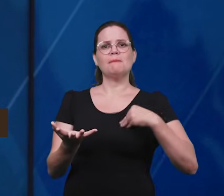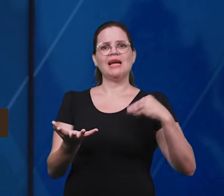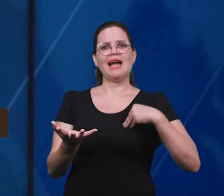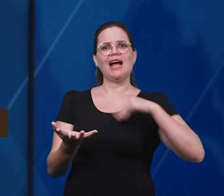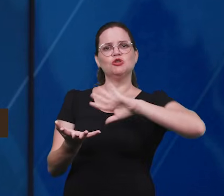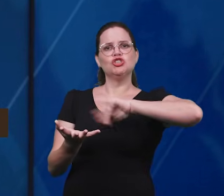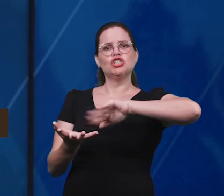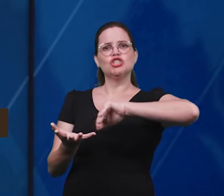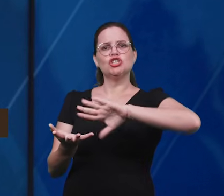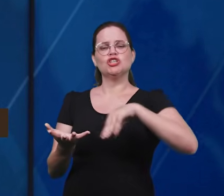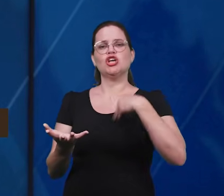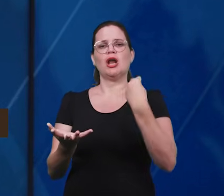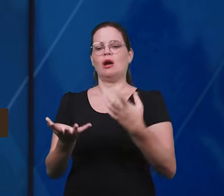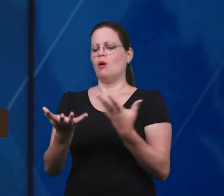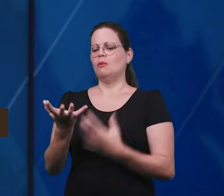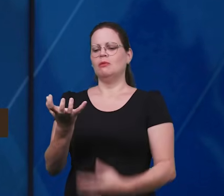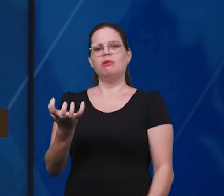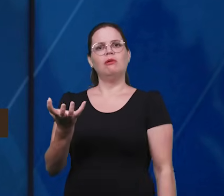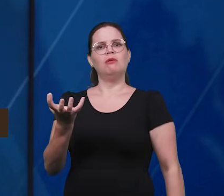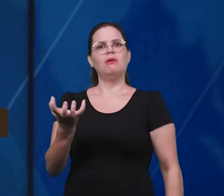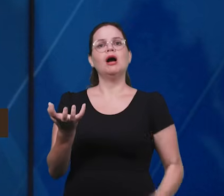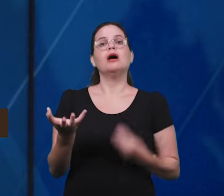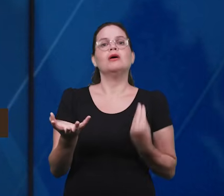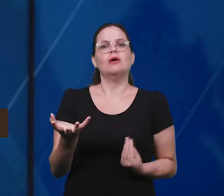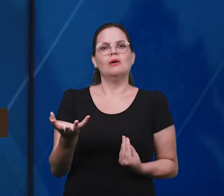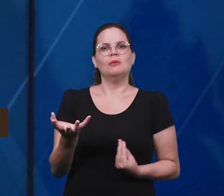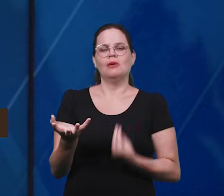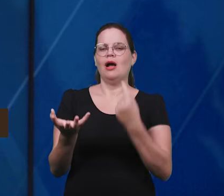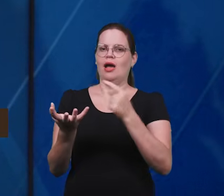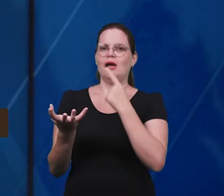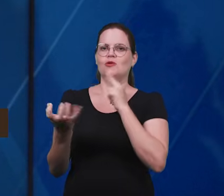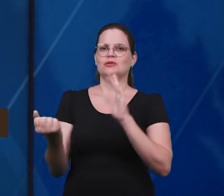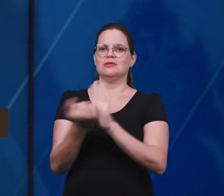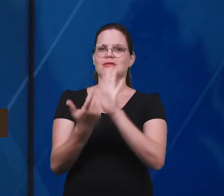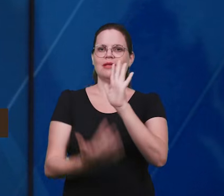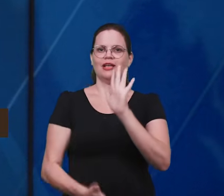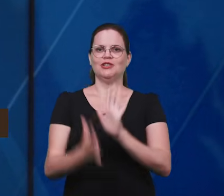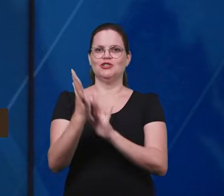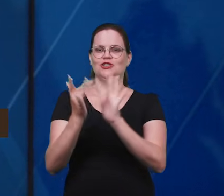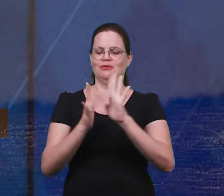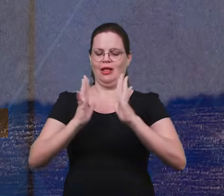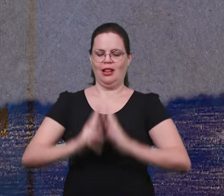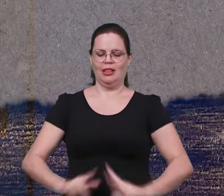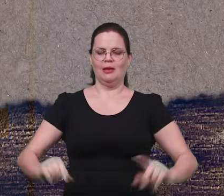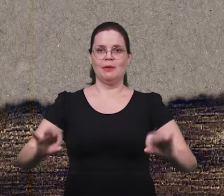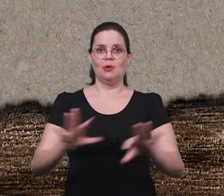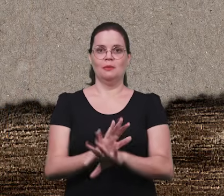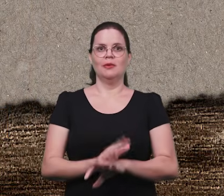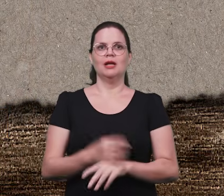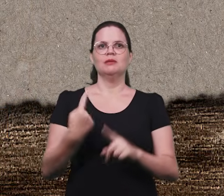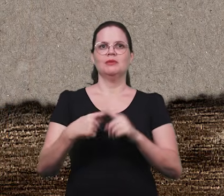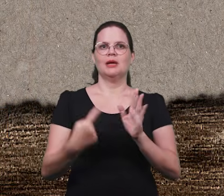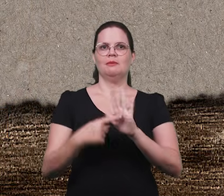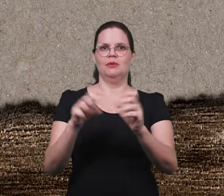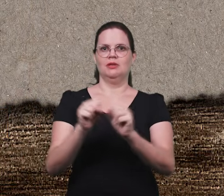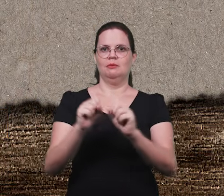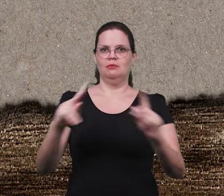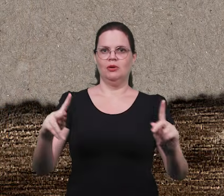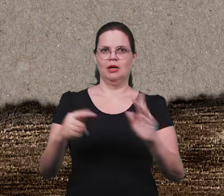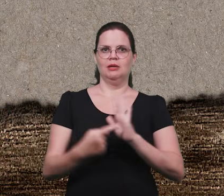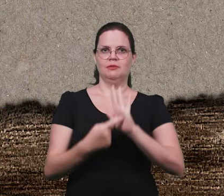capítulo 1, versículo 5, fala da forma como Jesus nos amou, dizendo o seguinte, diz